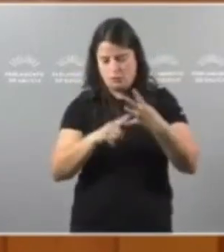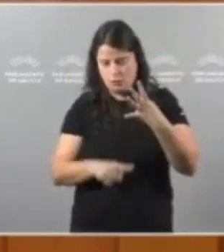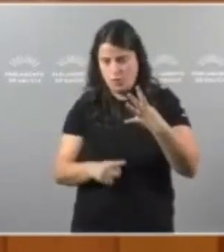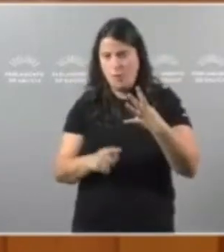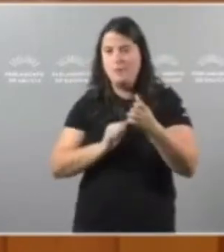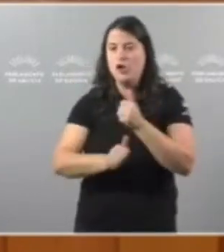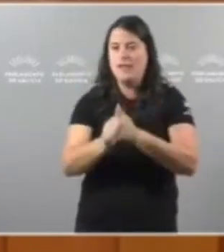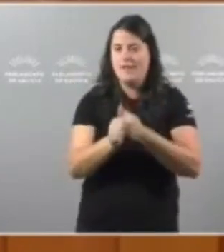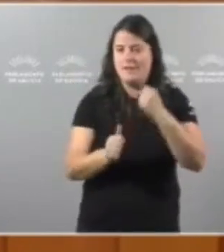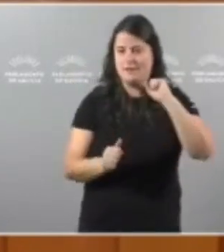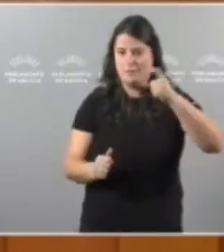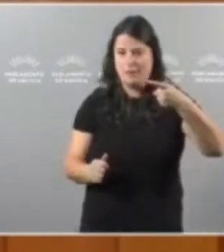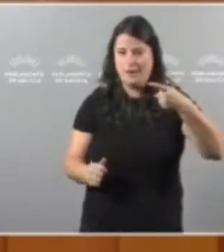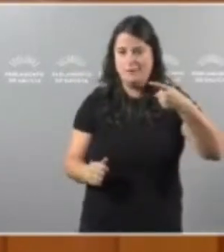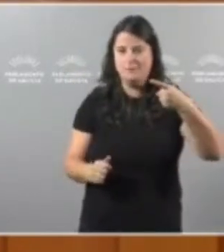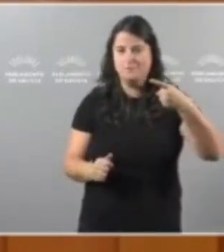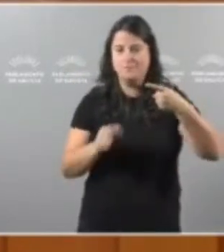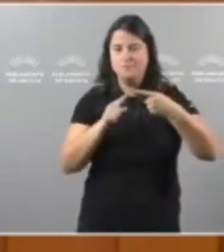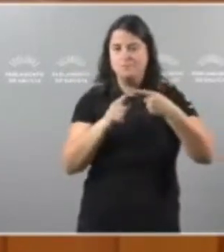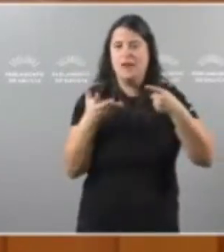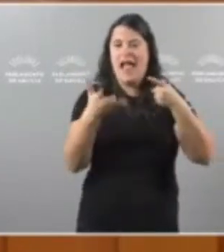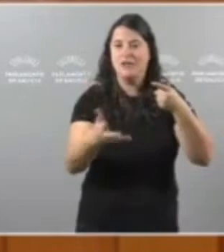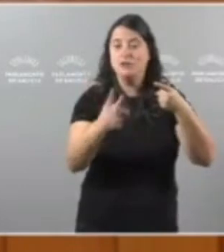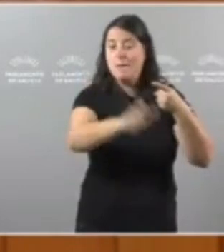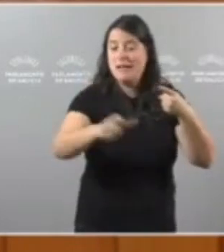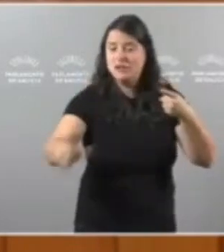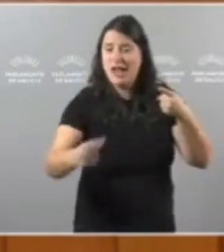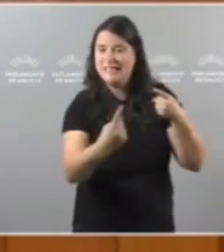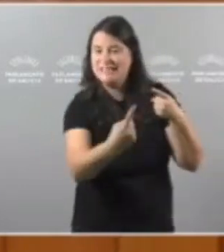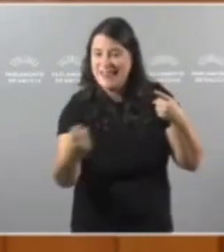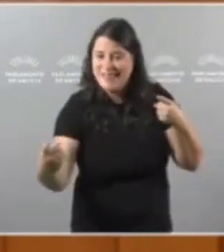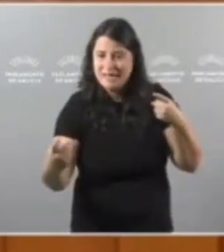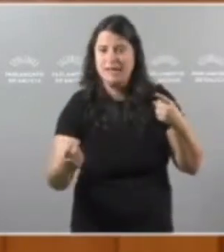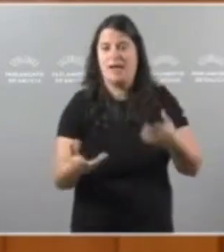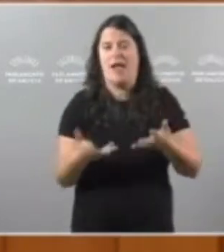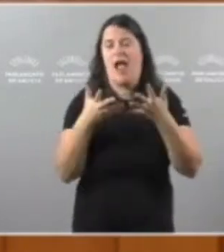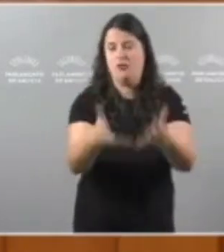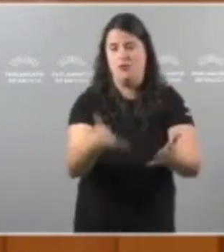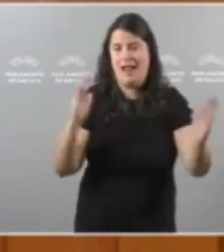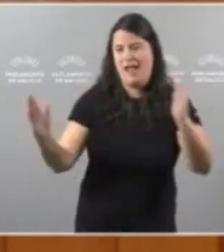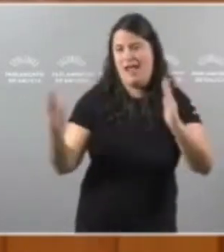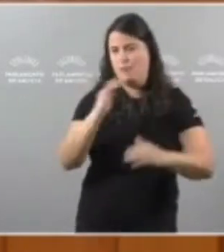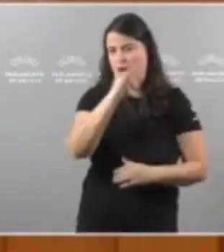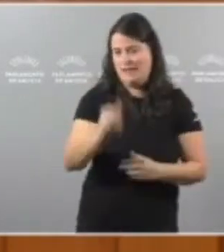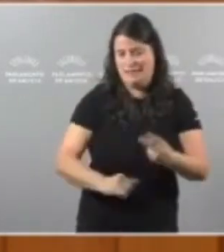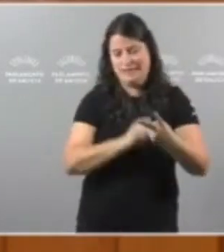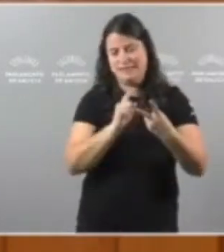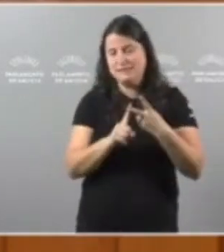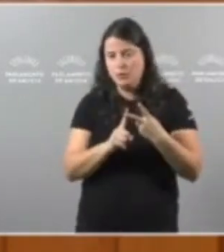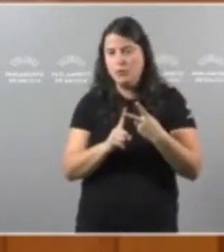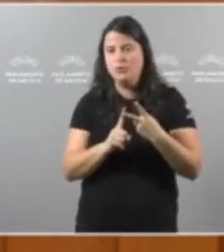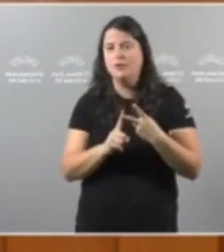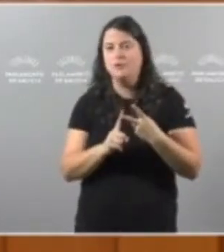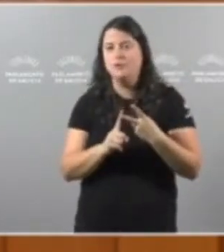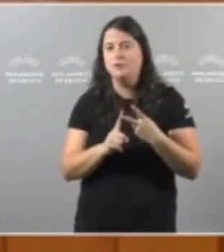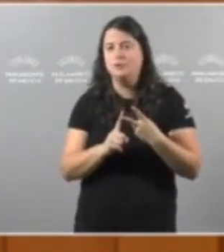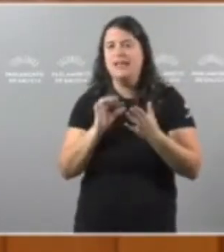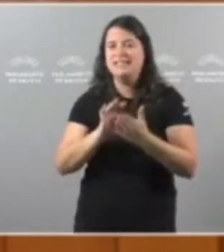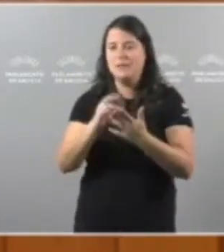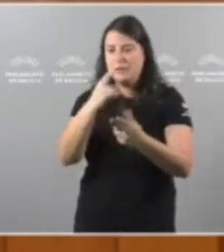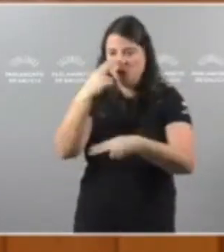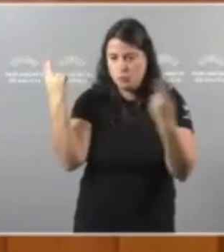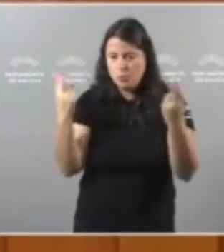A primeira É Auxudar A quem máis O necesitan Esta crise A segunda Reforzar Os servizos